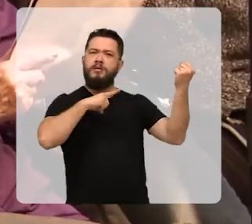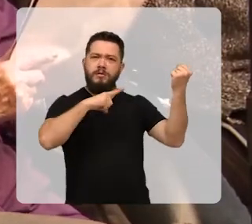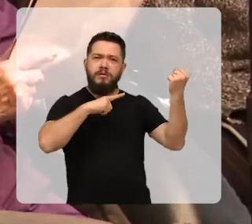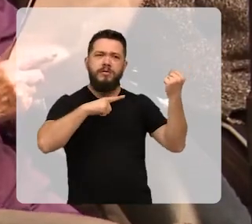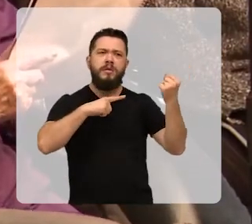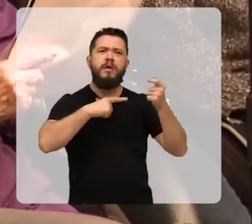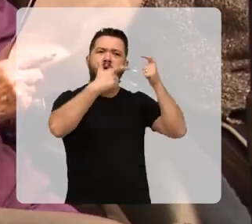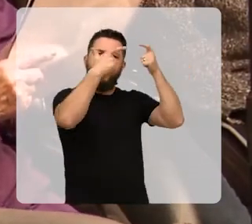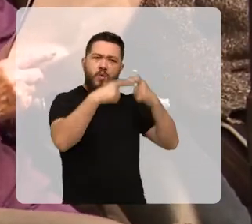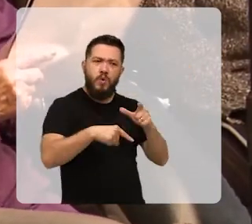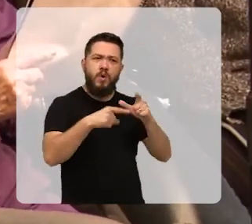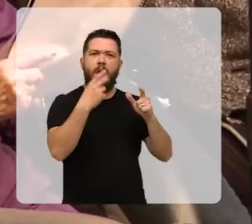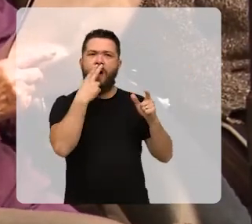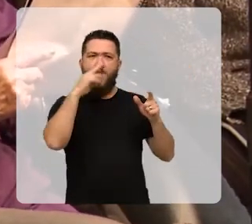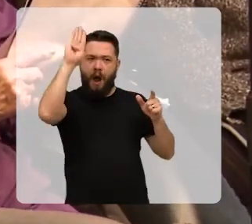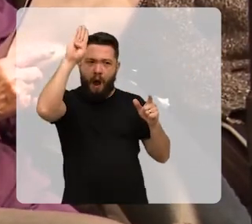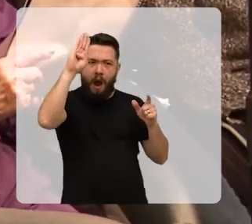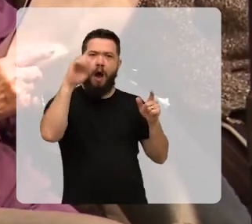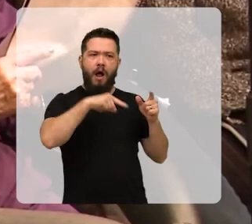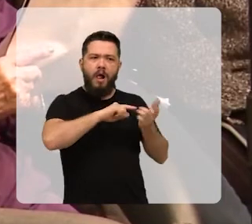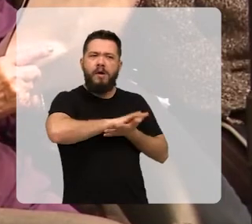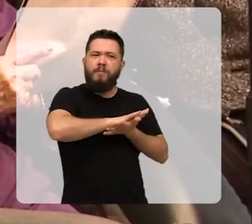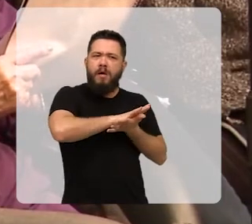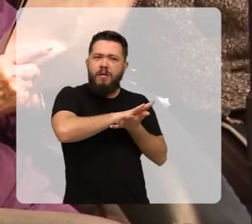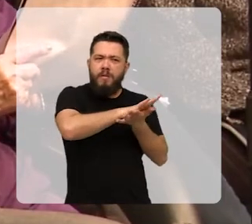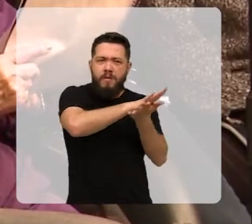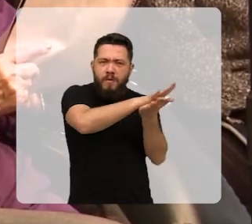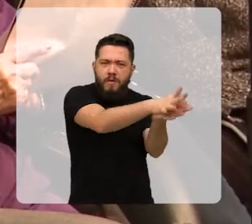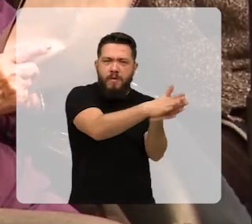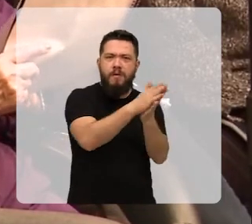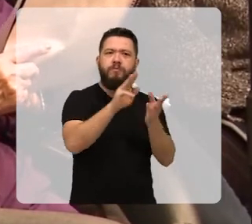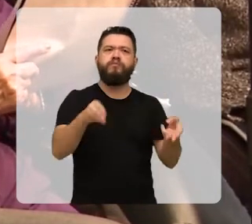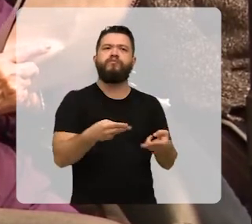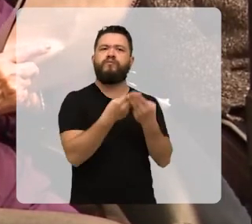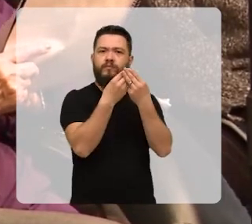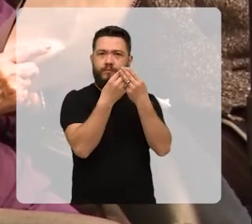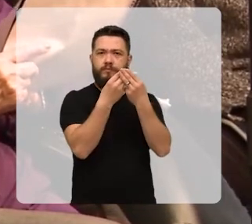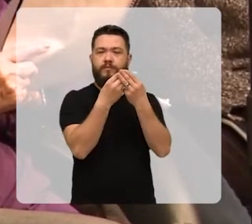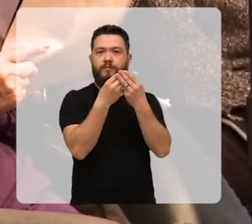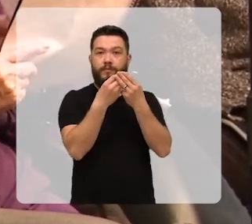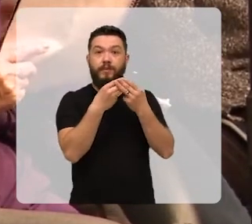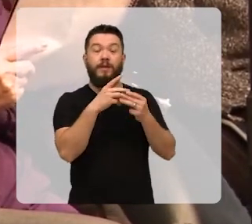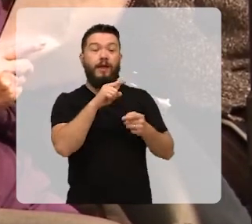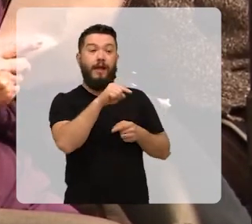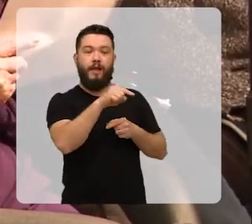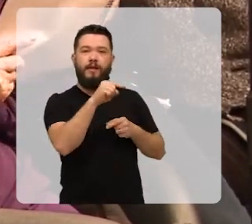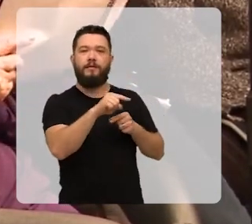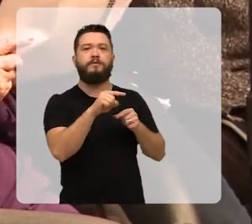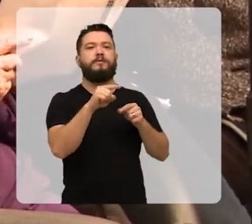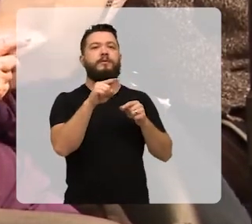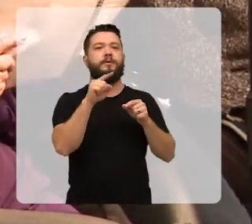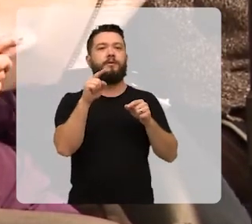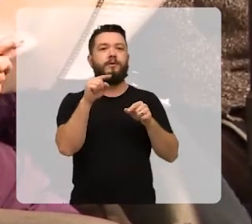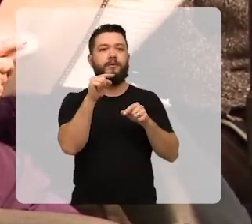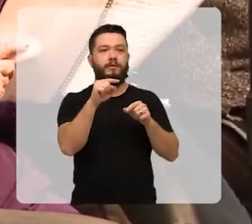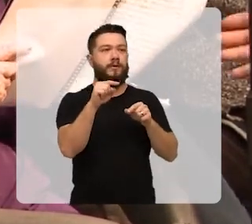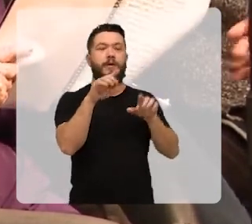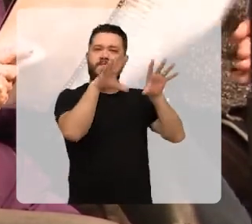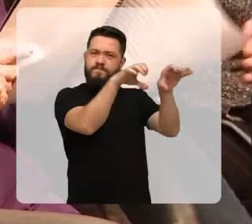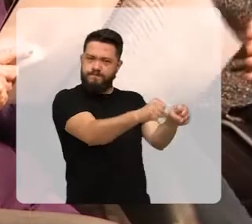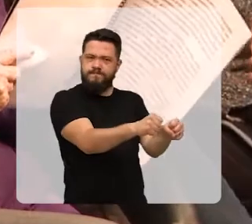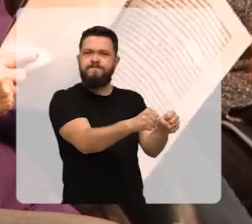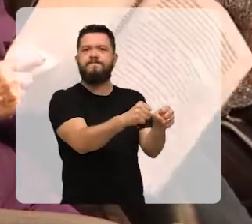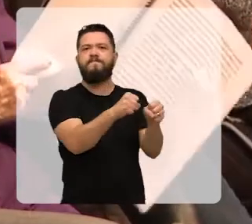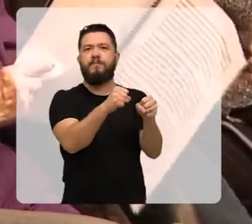Por isso, não se acreditava mais que seriam deportados para evitar trabalhos forçados. Em